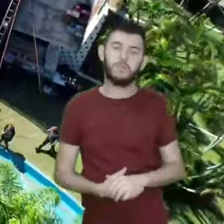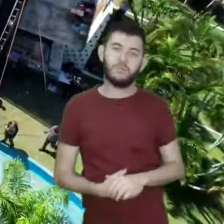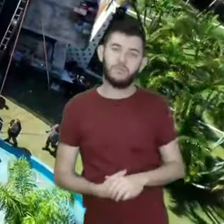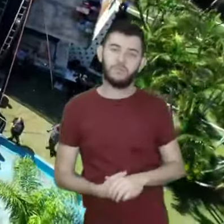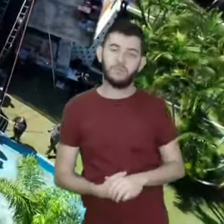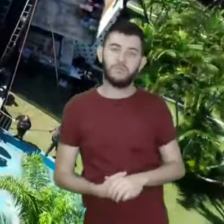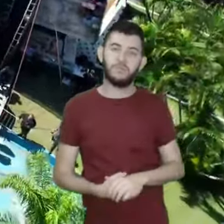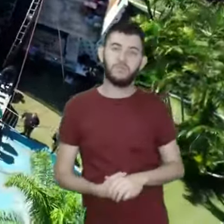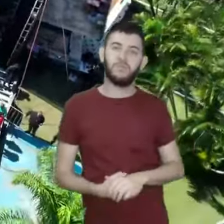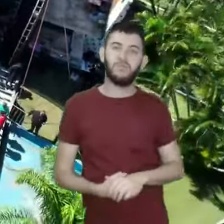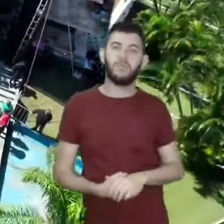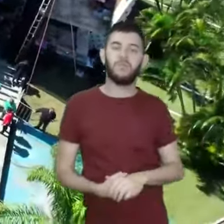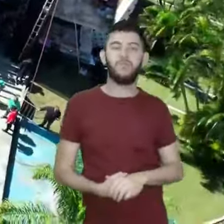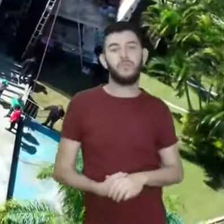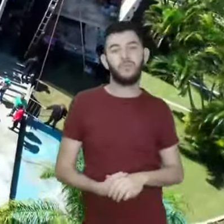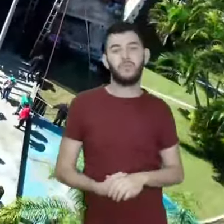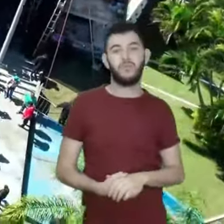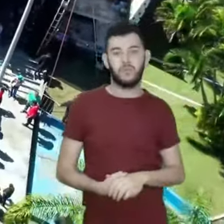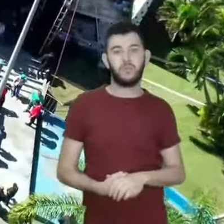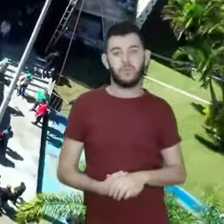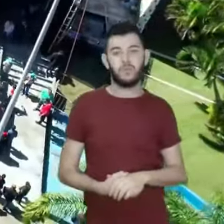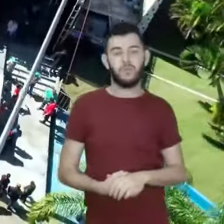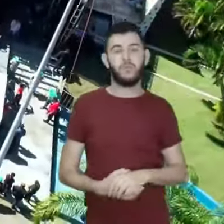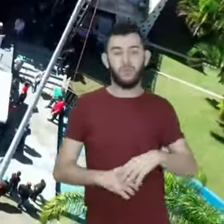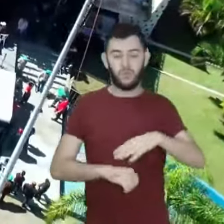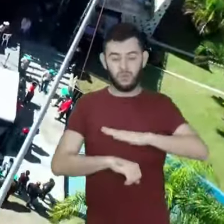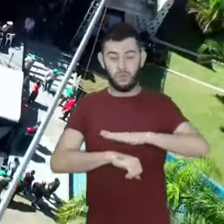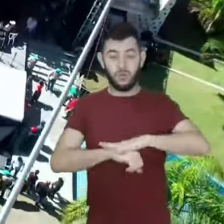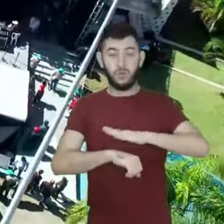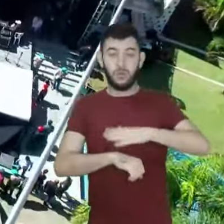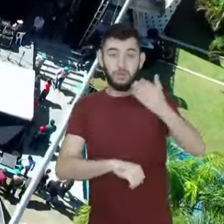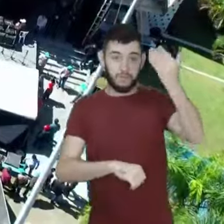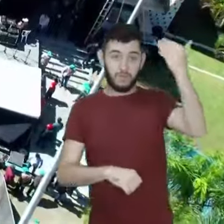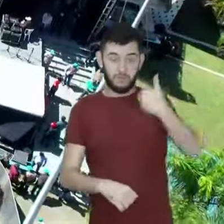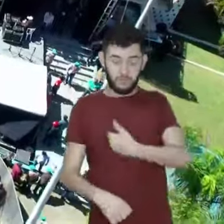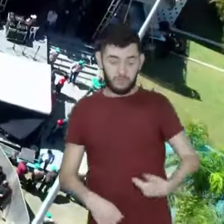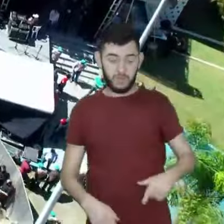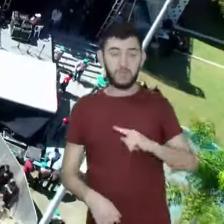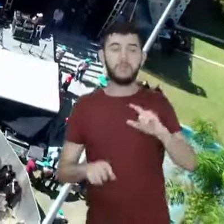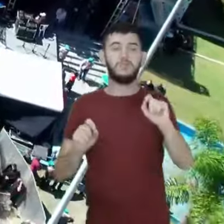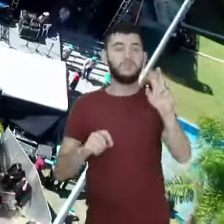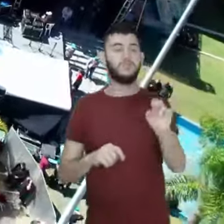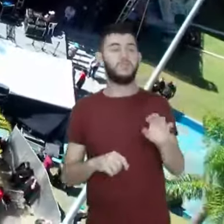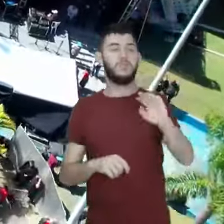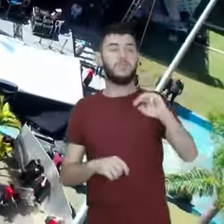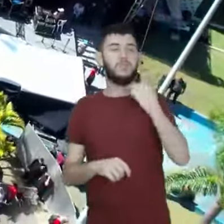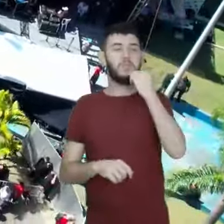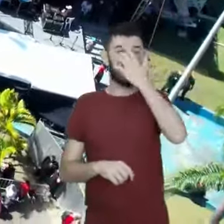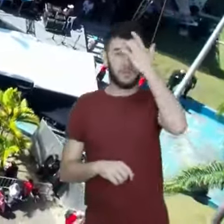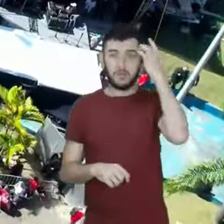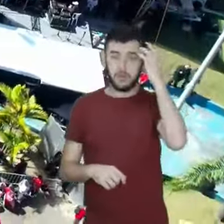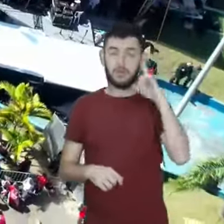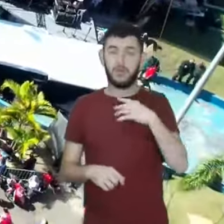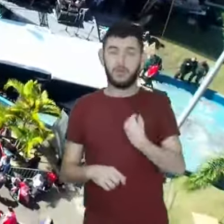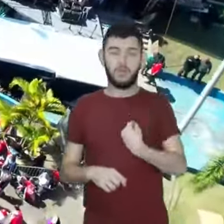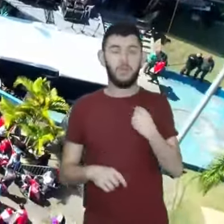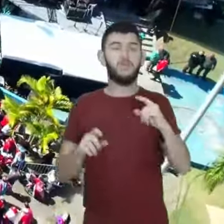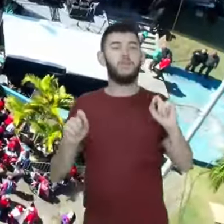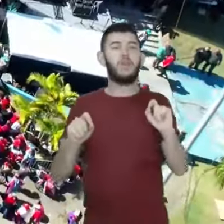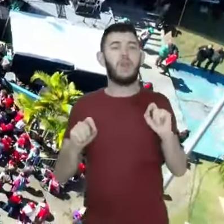Quando nós chegamos no governo, tinha menos de 50 milhões de pessoas viajando de avião. Quando nós deixamos o